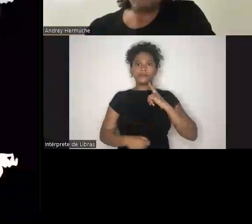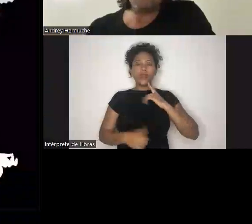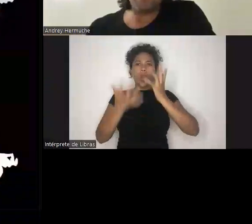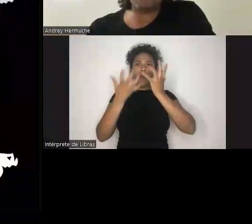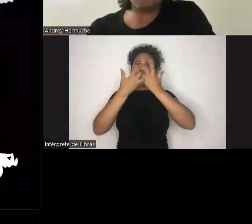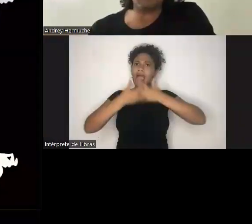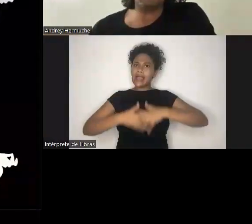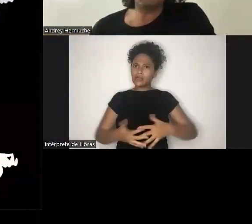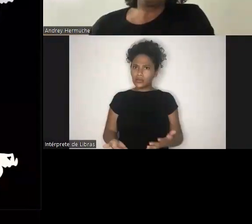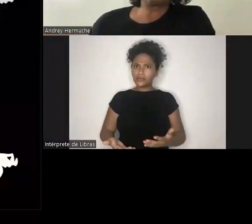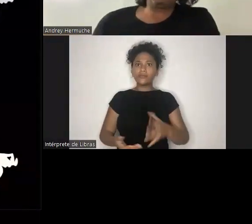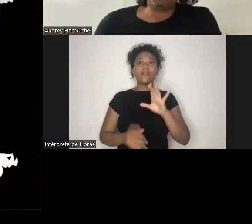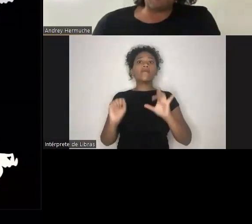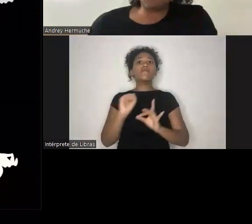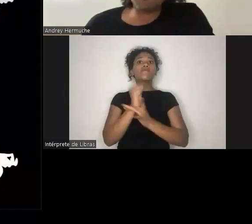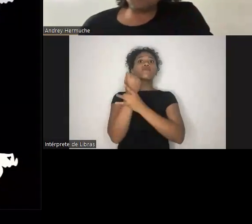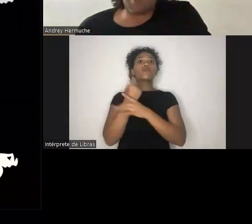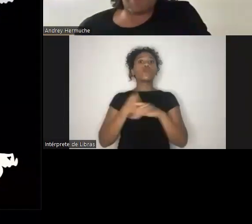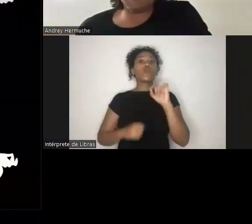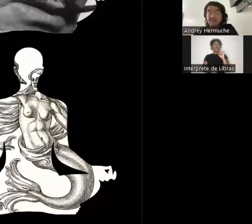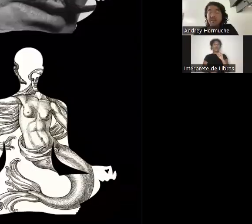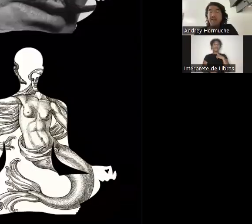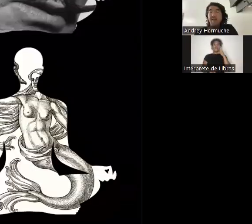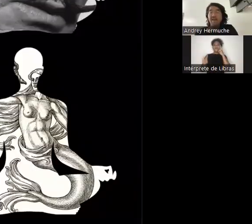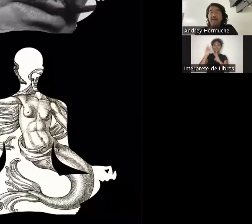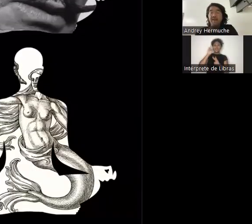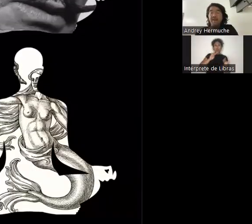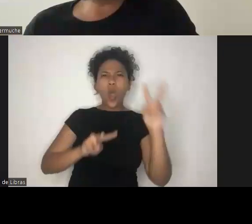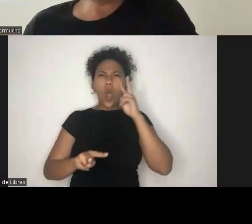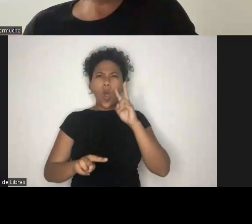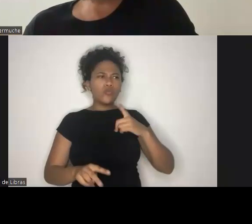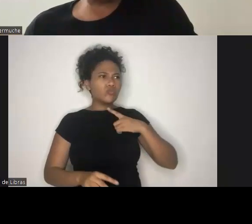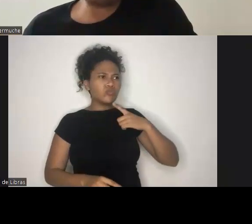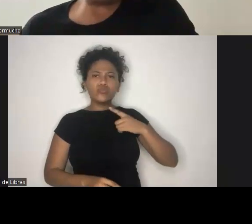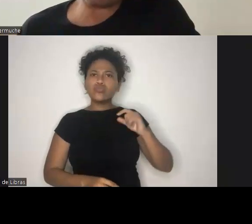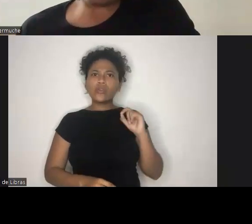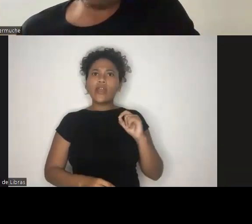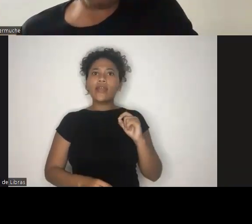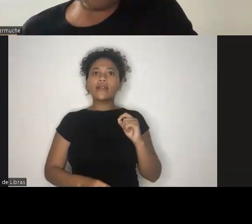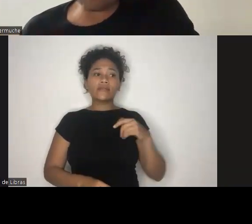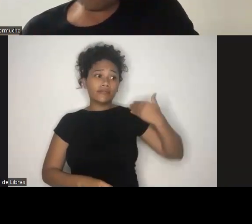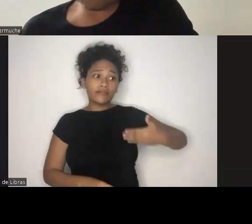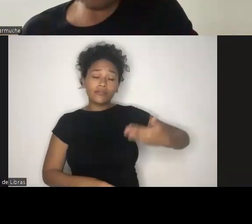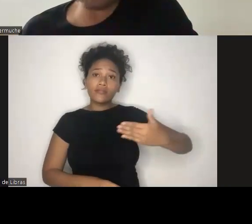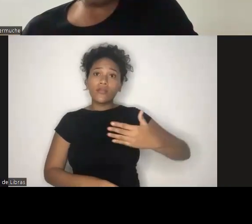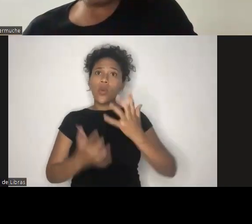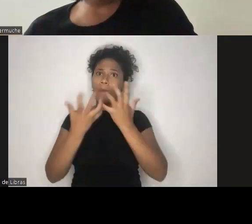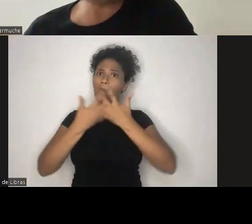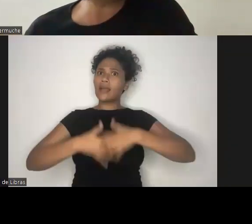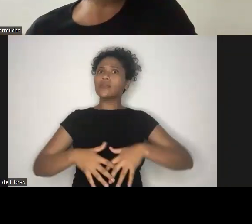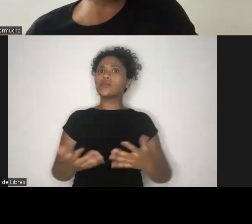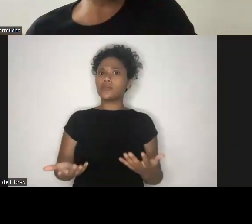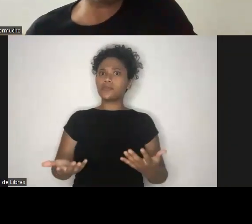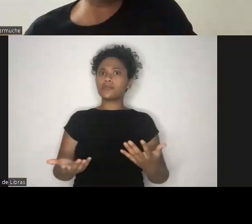que vão garantir efeitos visuais cada vez mais complexos dentro